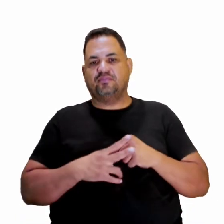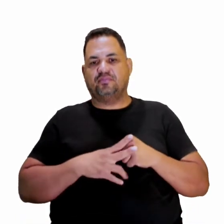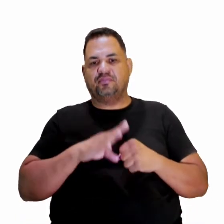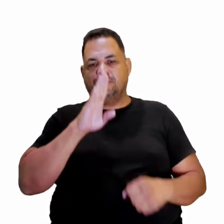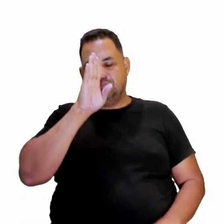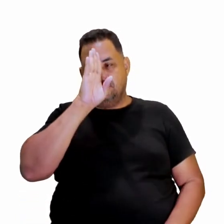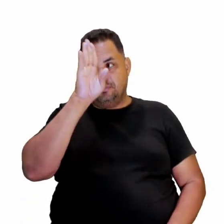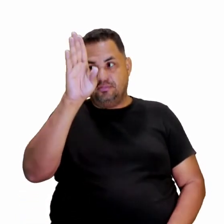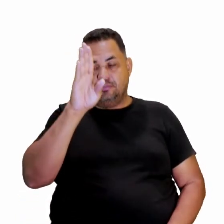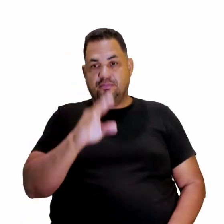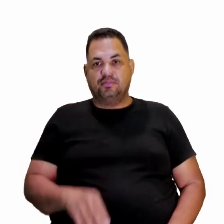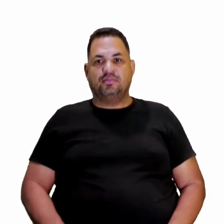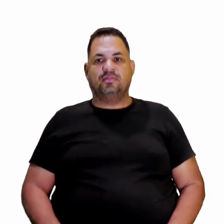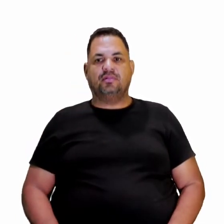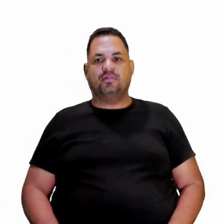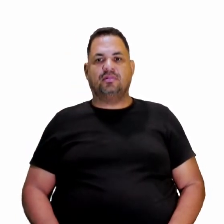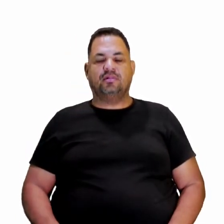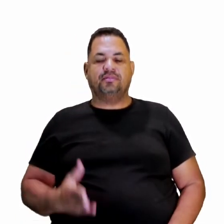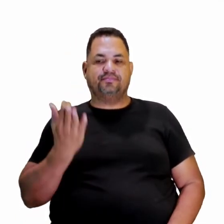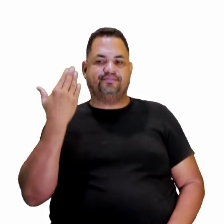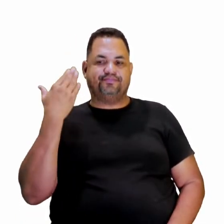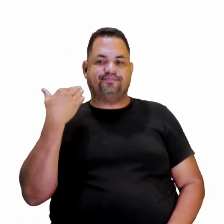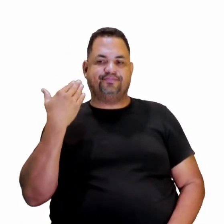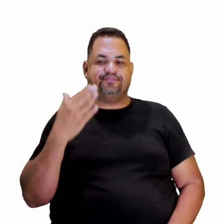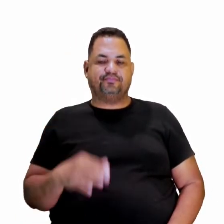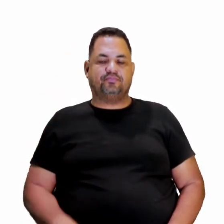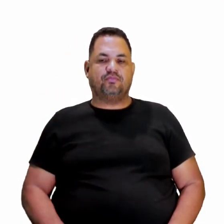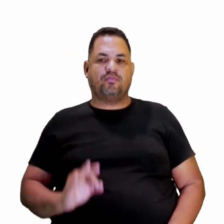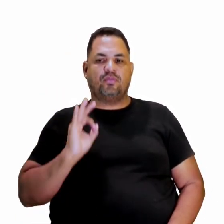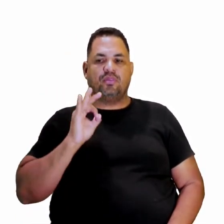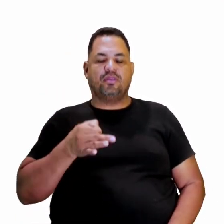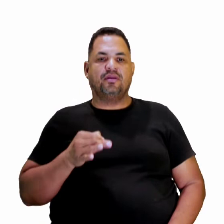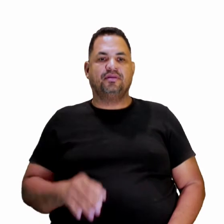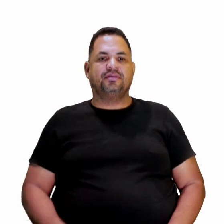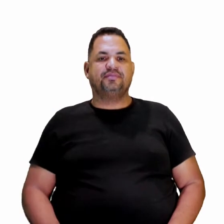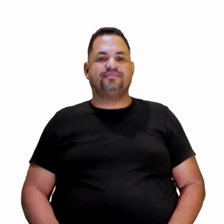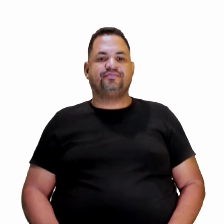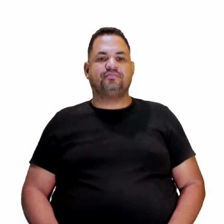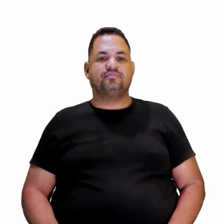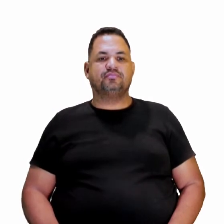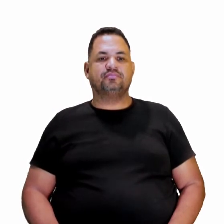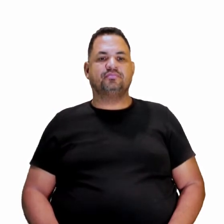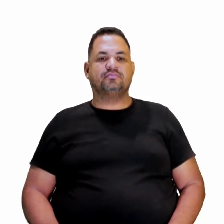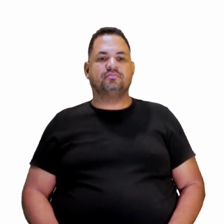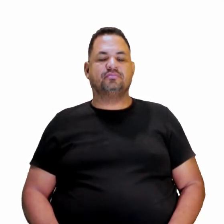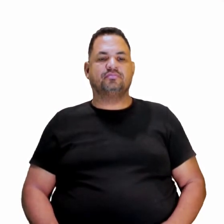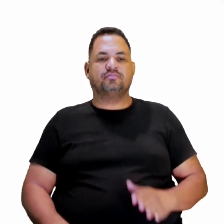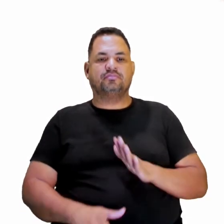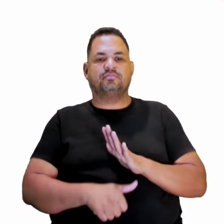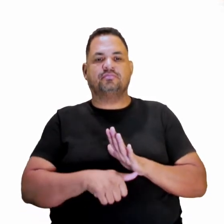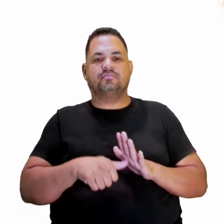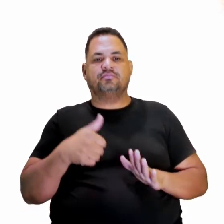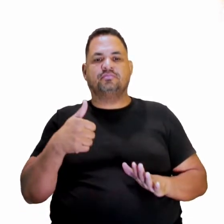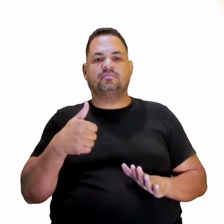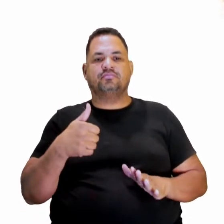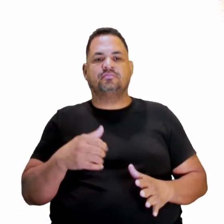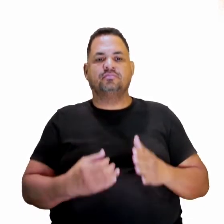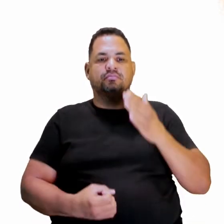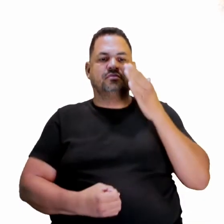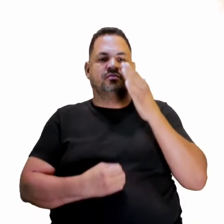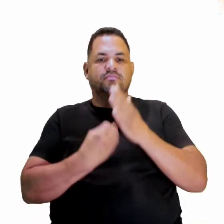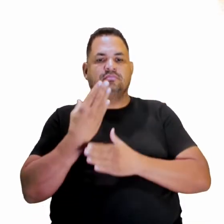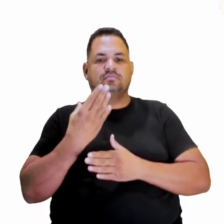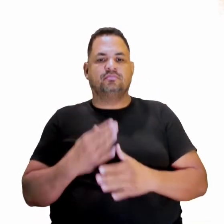principal no passado, certo? Como é que vai ficar? Primeiro surgiu